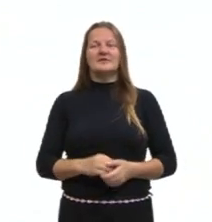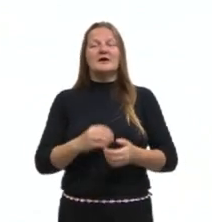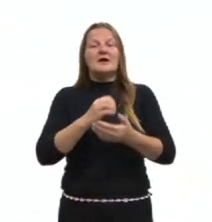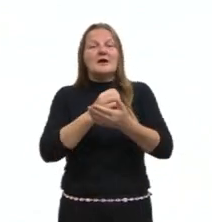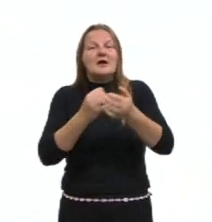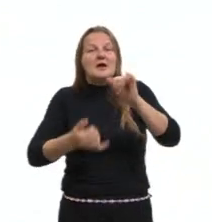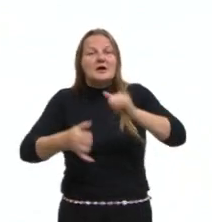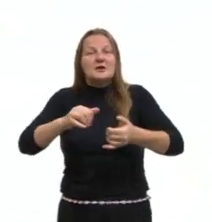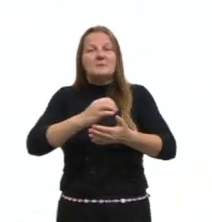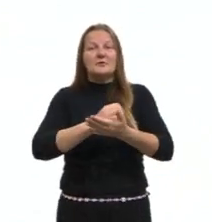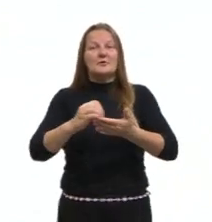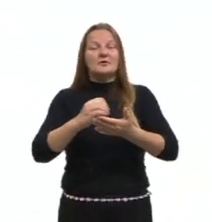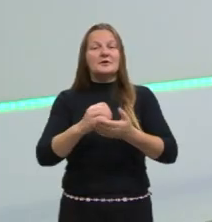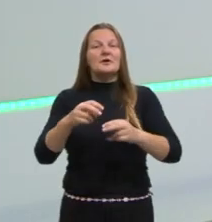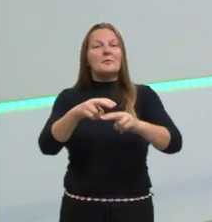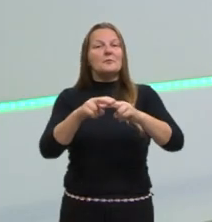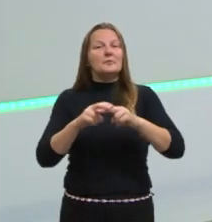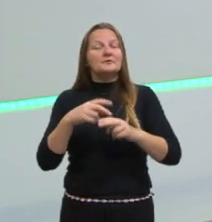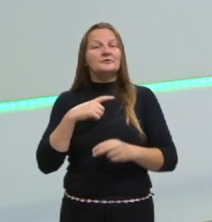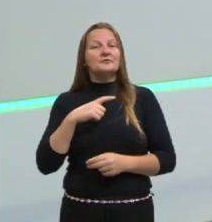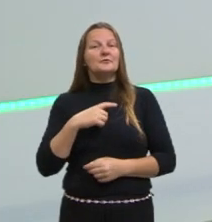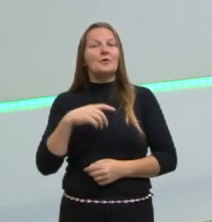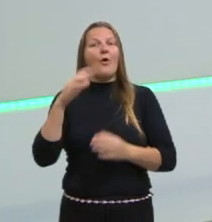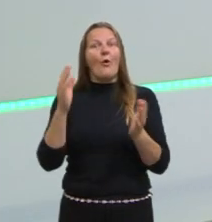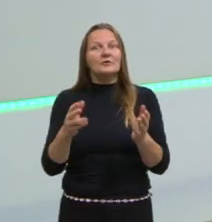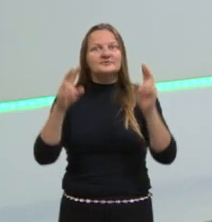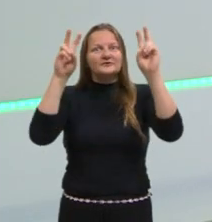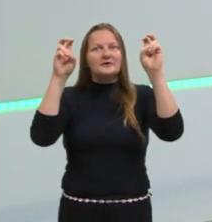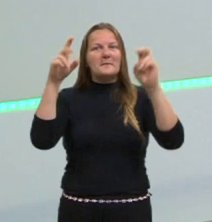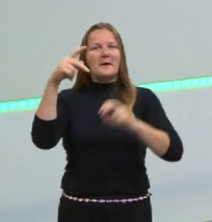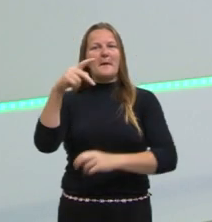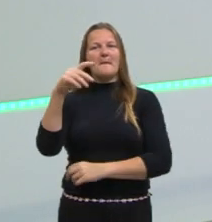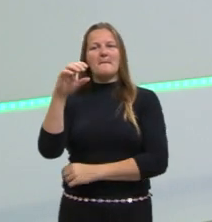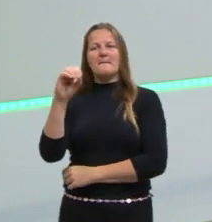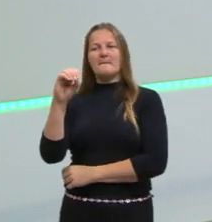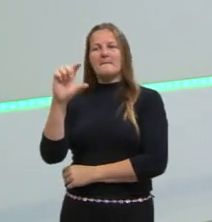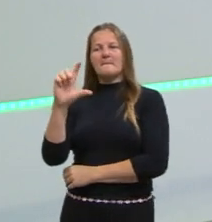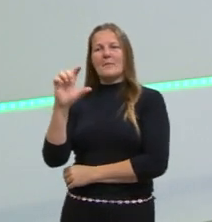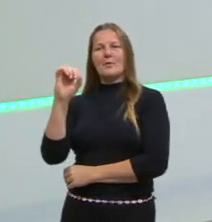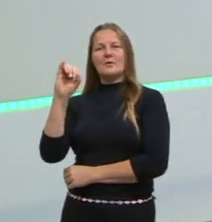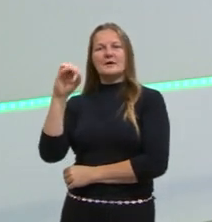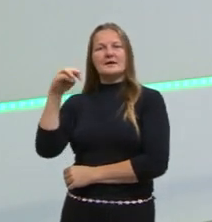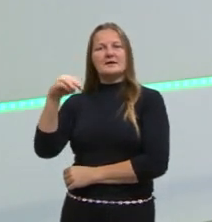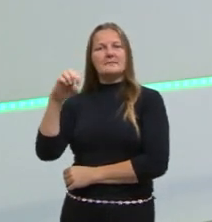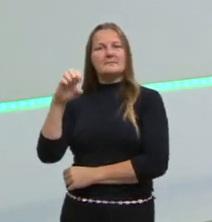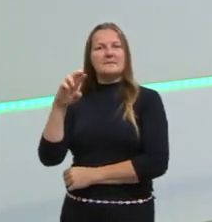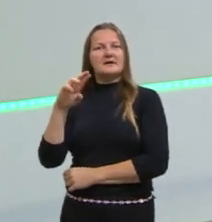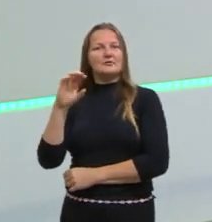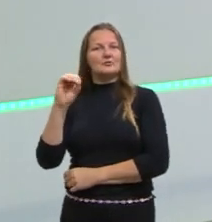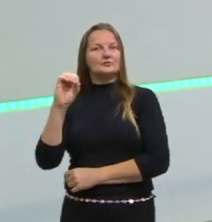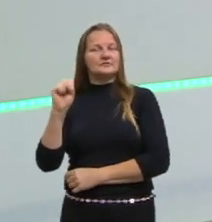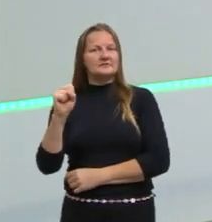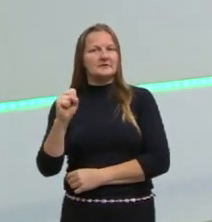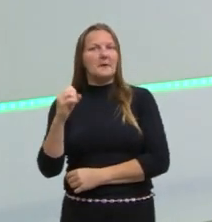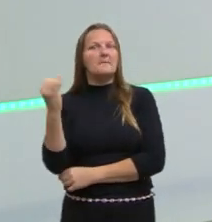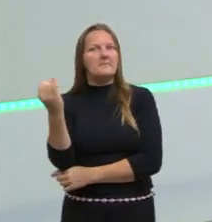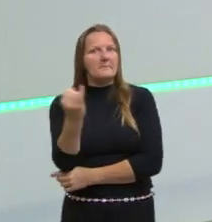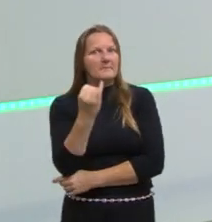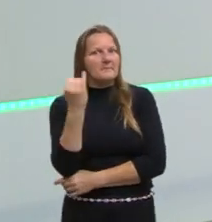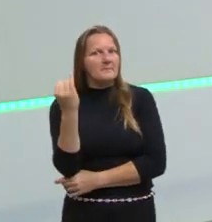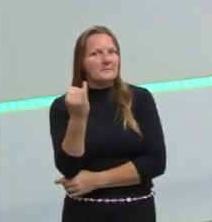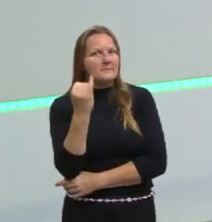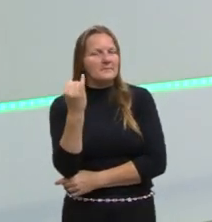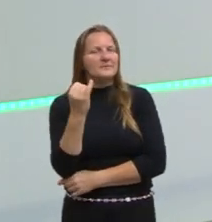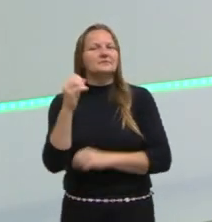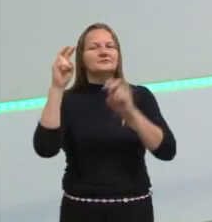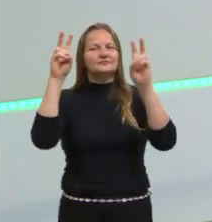E para isso nós veremos os polímeros não é porque é o último conteúdo que não deixa de ser importante ele é extremamente